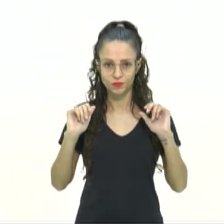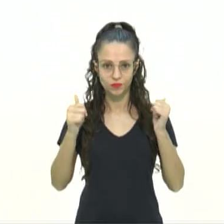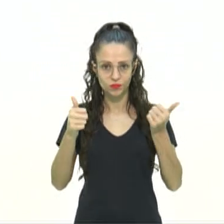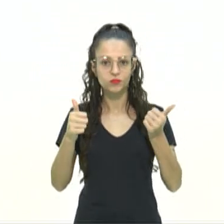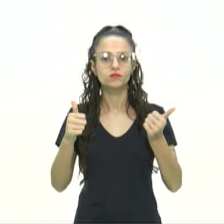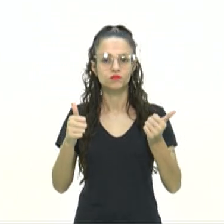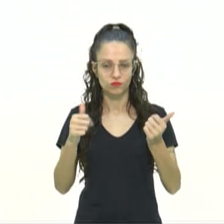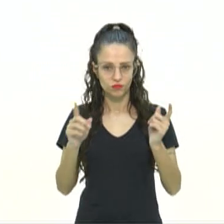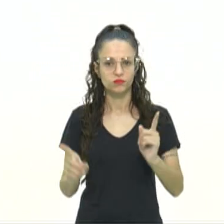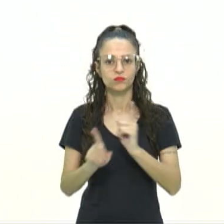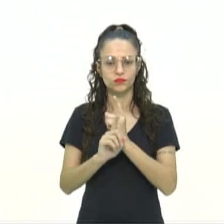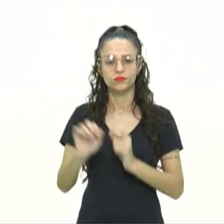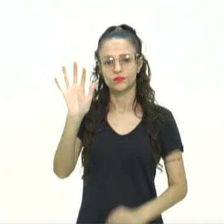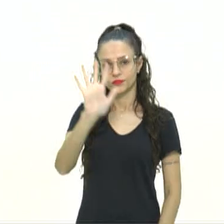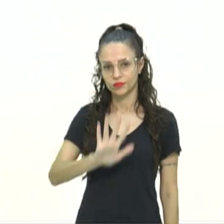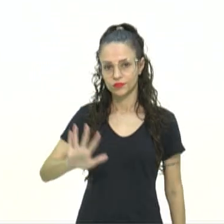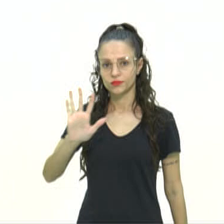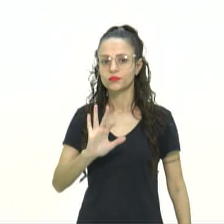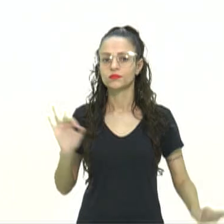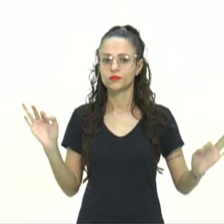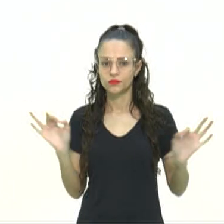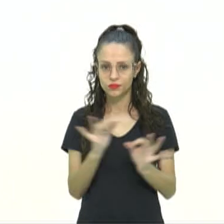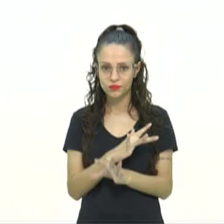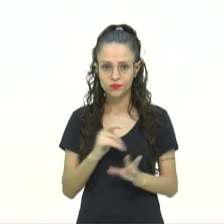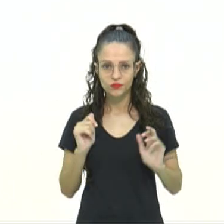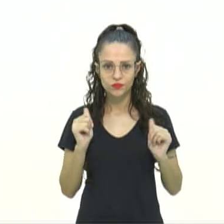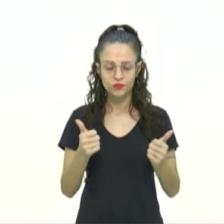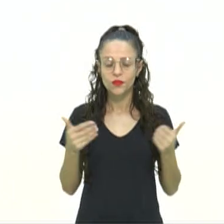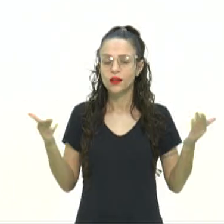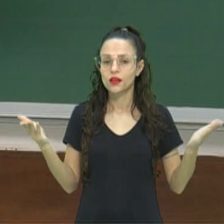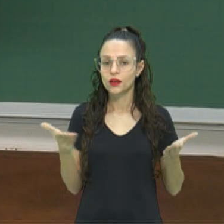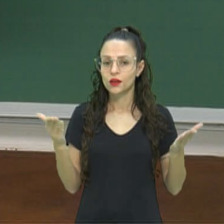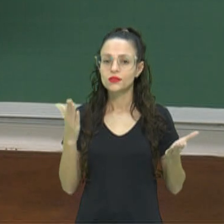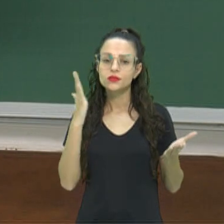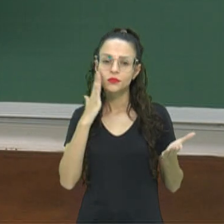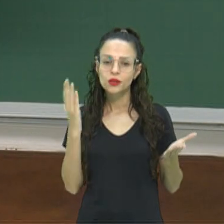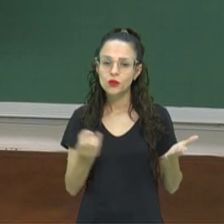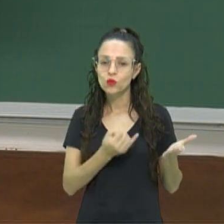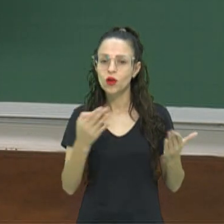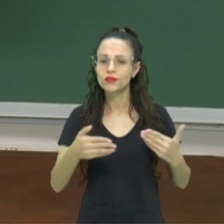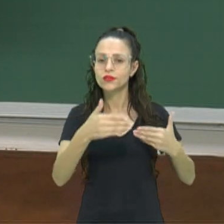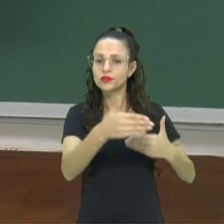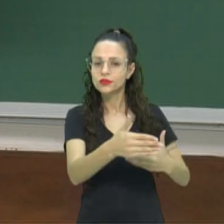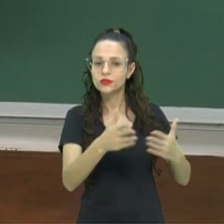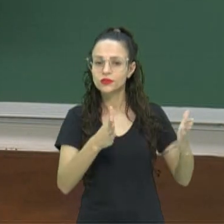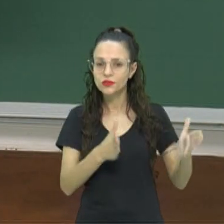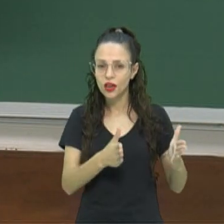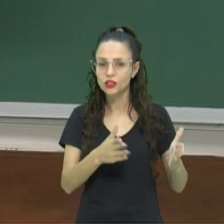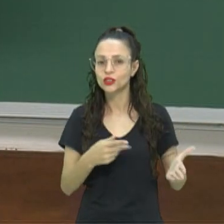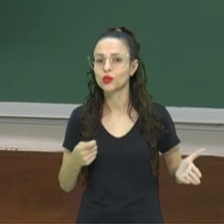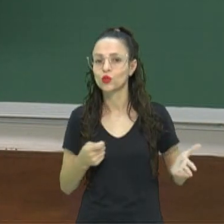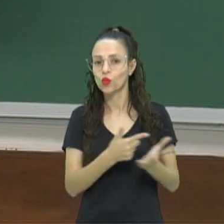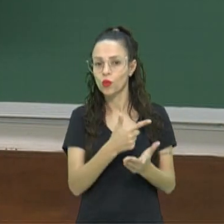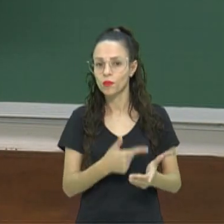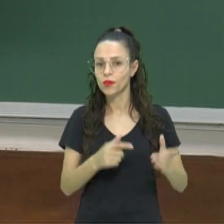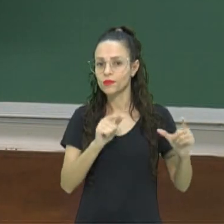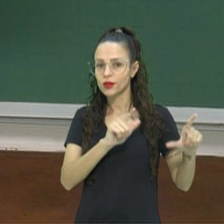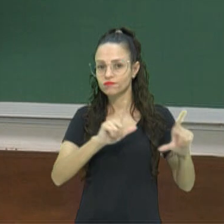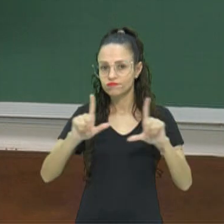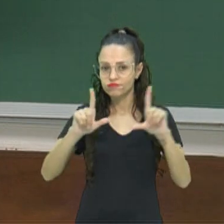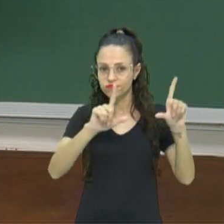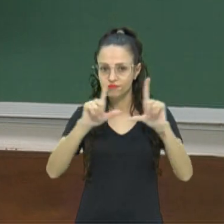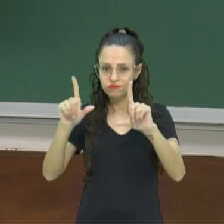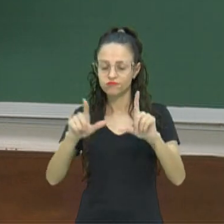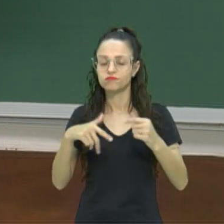Beleza, descobrimos a área total desse piso. Agora eu preciso saber quantas caixas vão ser compradas. Em